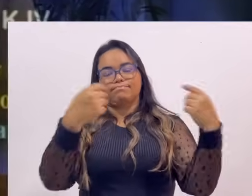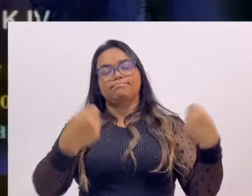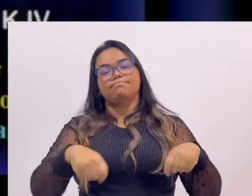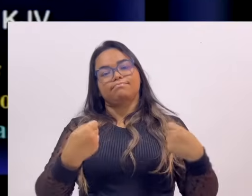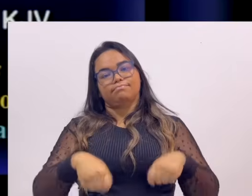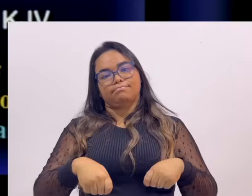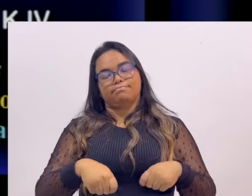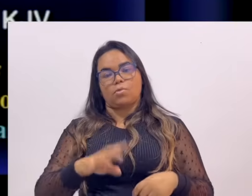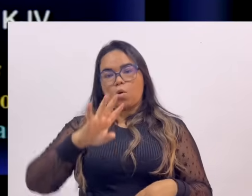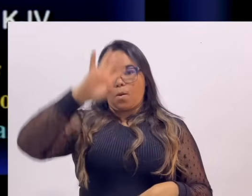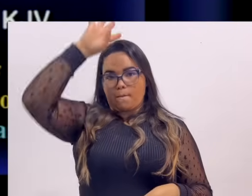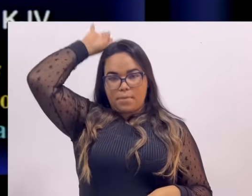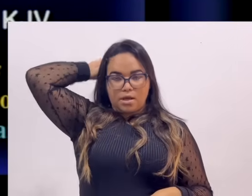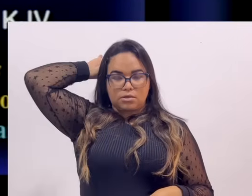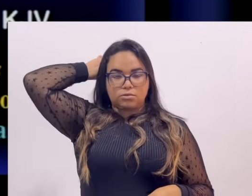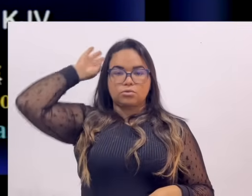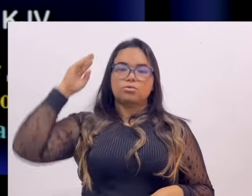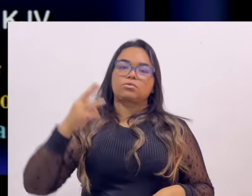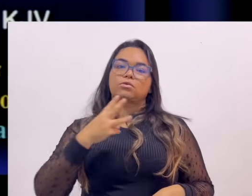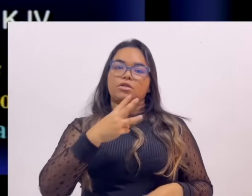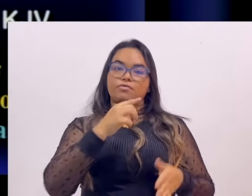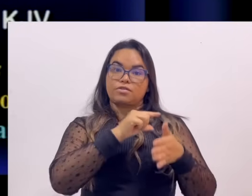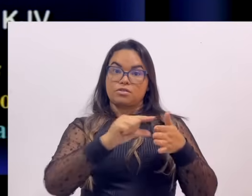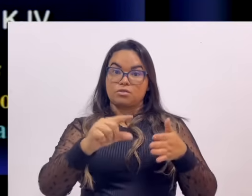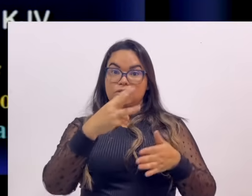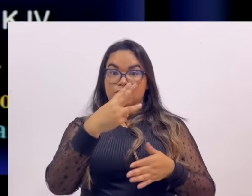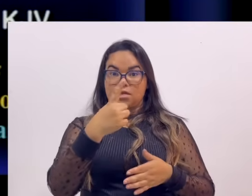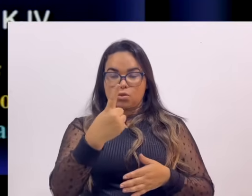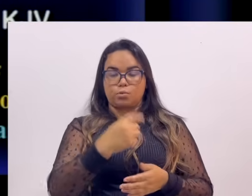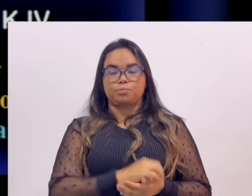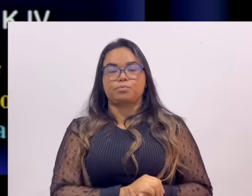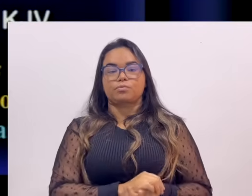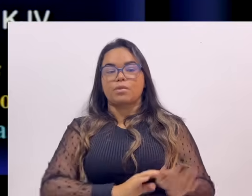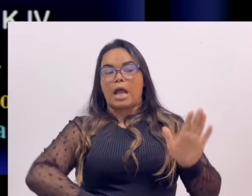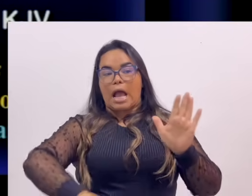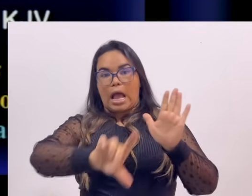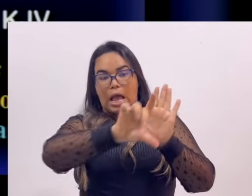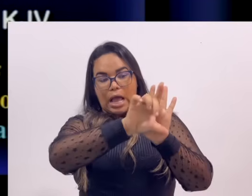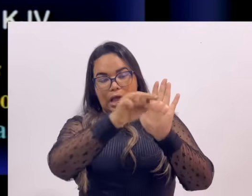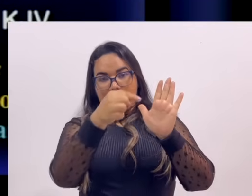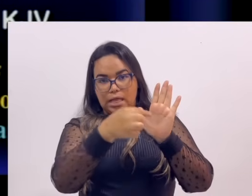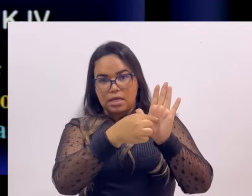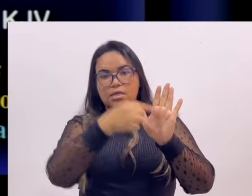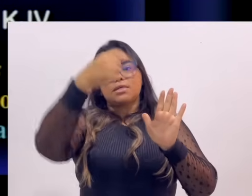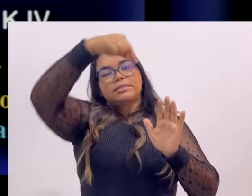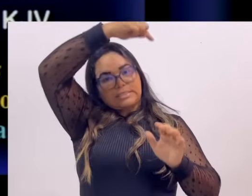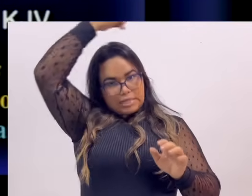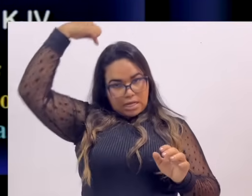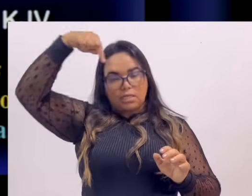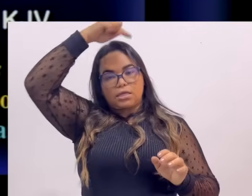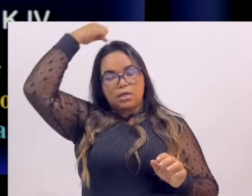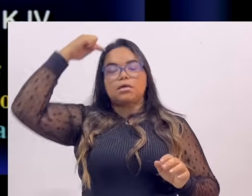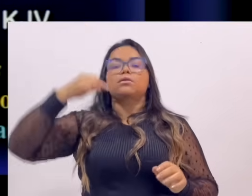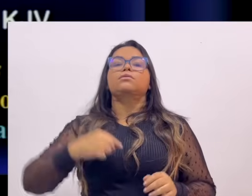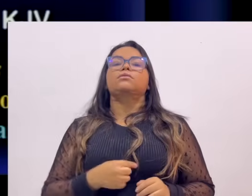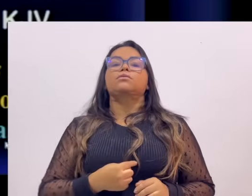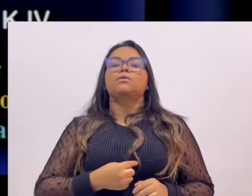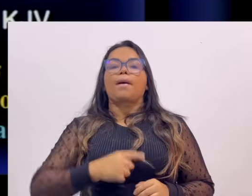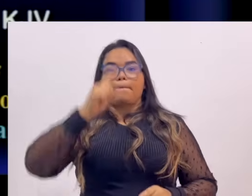31. E assim a lei é santa e o mandamento santo, justo e bom.